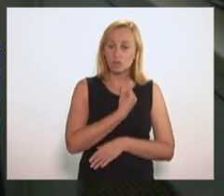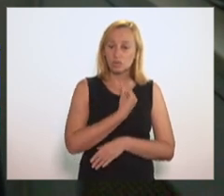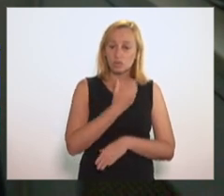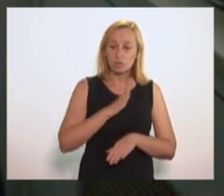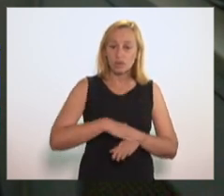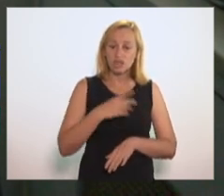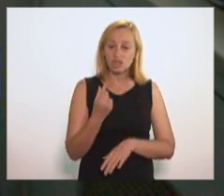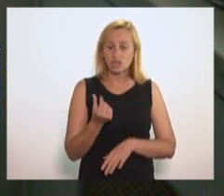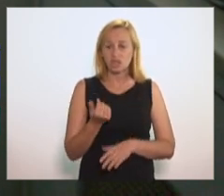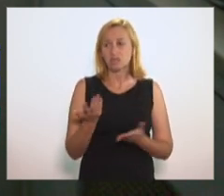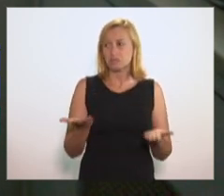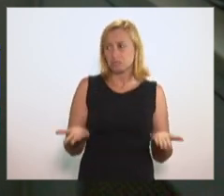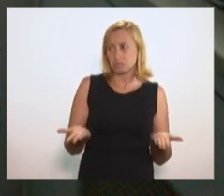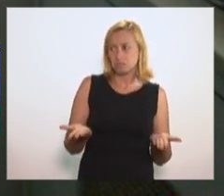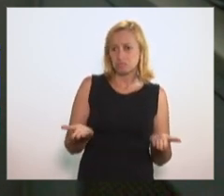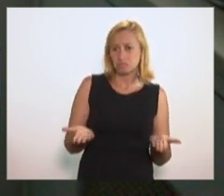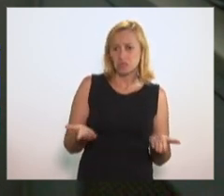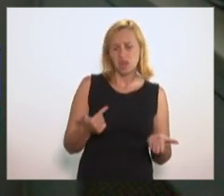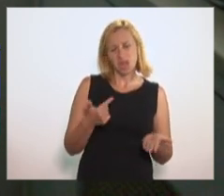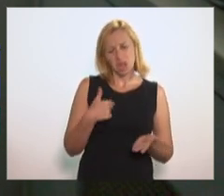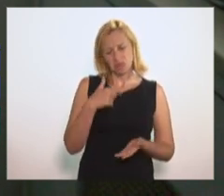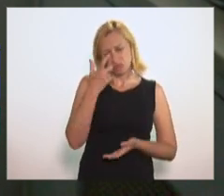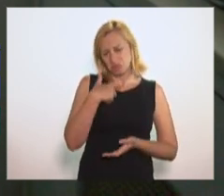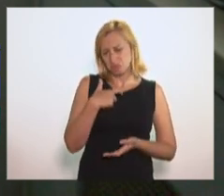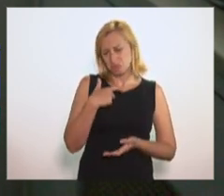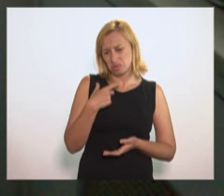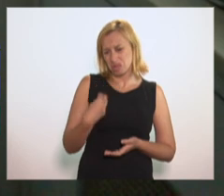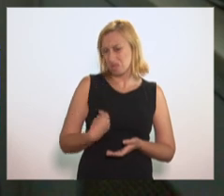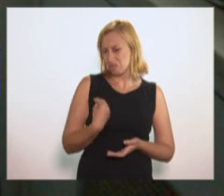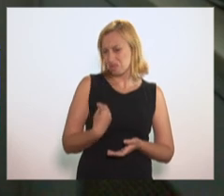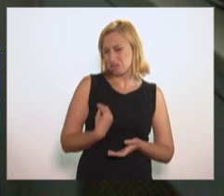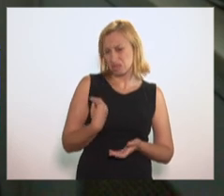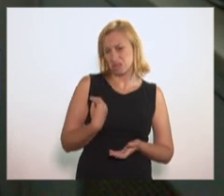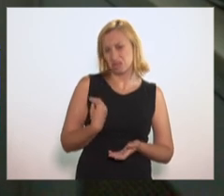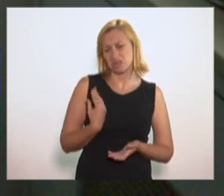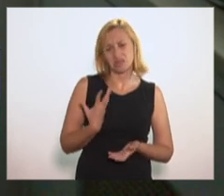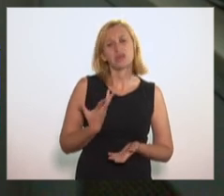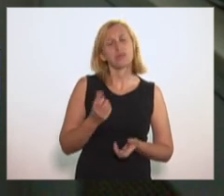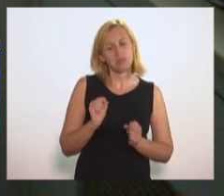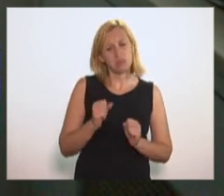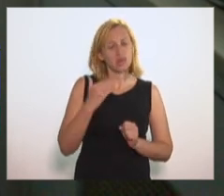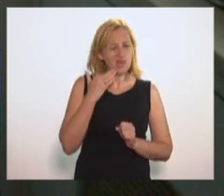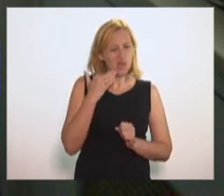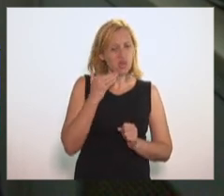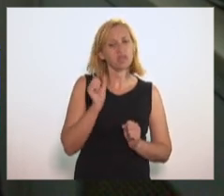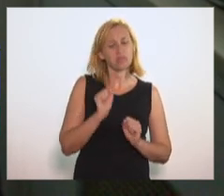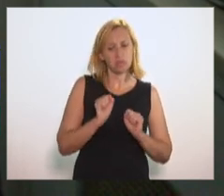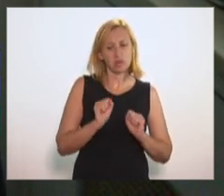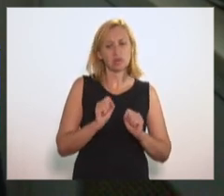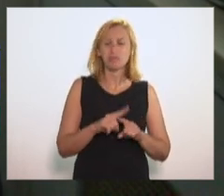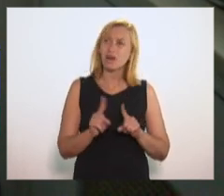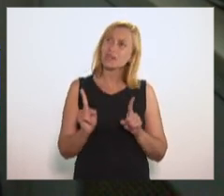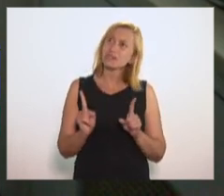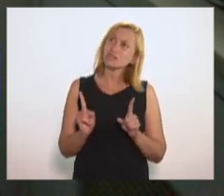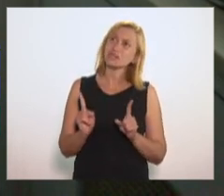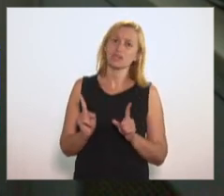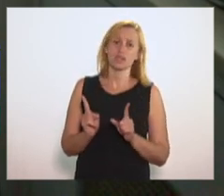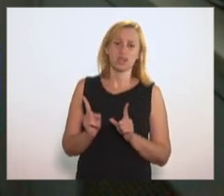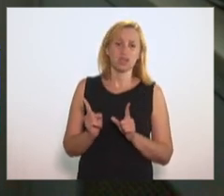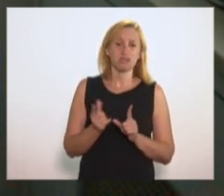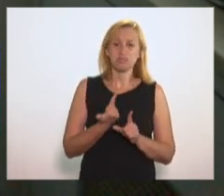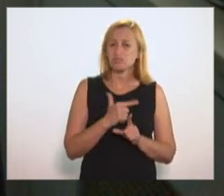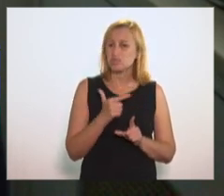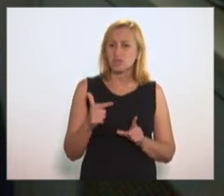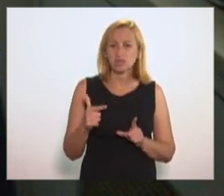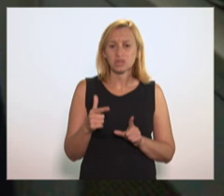a única coisa que eu não sou na vida eu posso ter muitos defeitos mas eu não